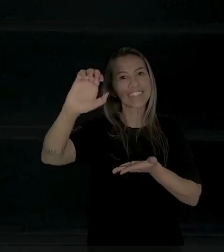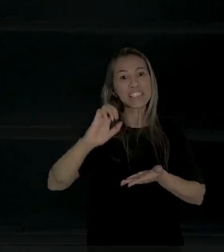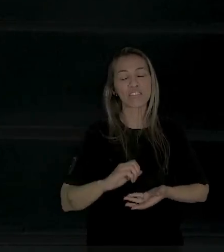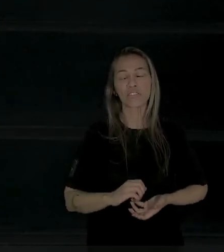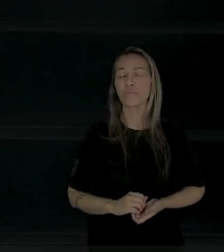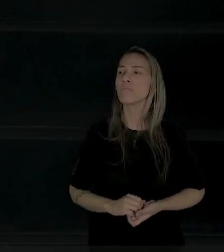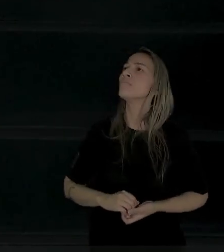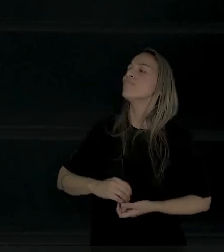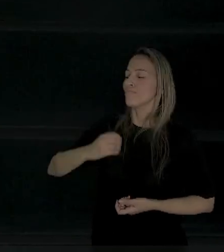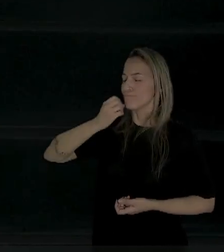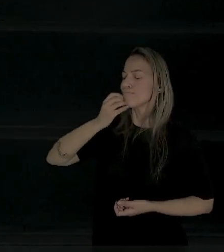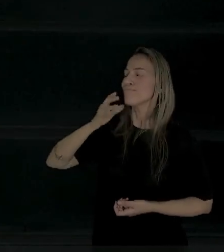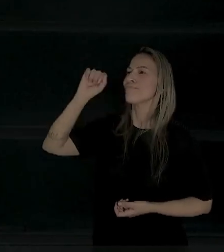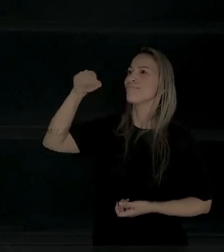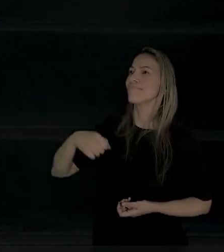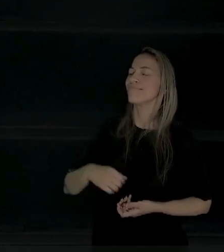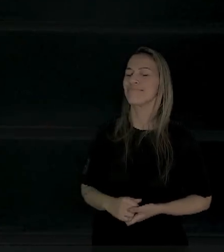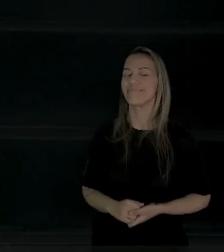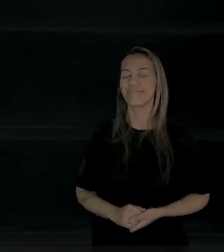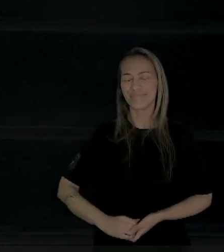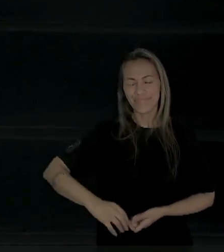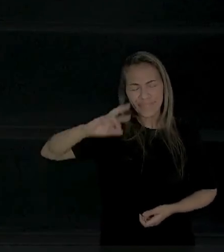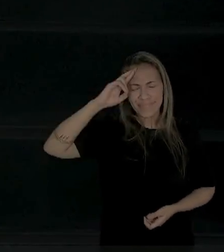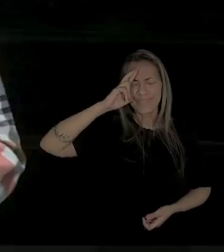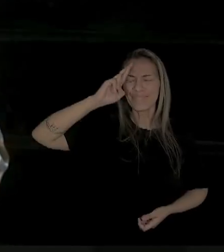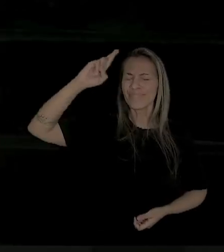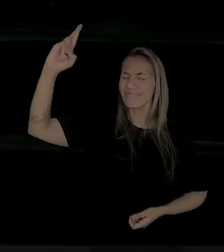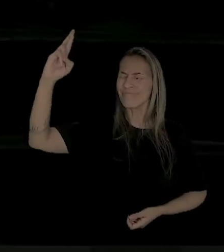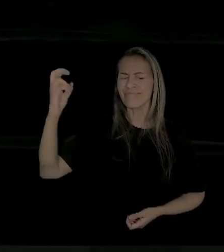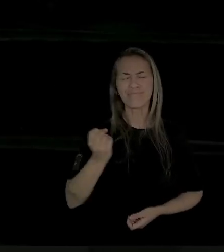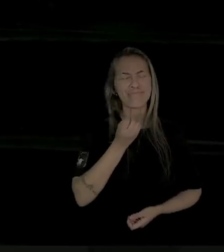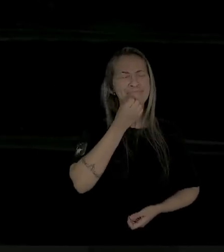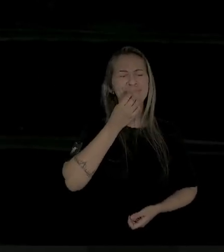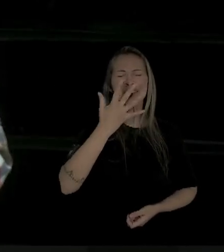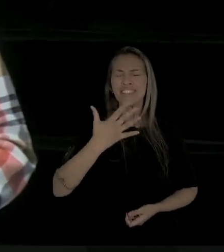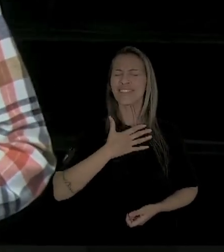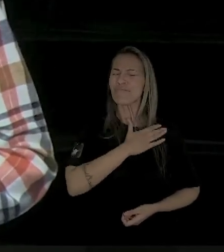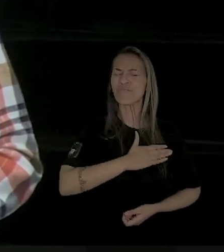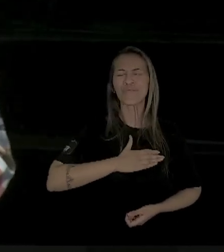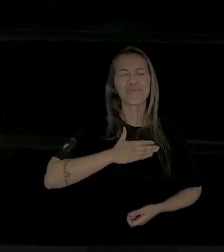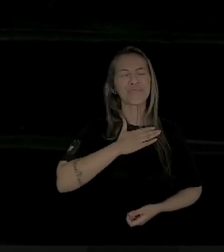Que privilégio podermos ouvi-la. Que privilégio podermos